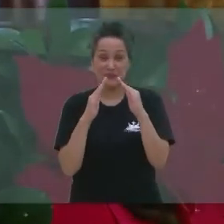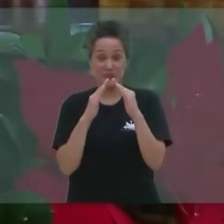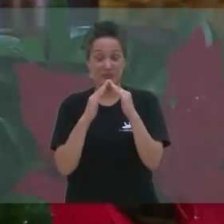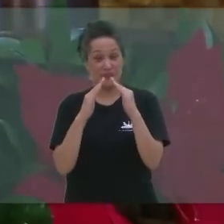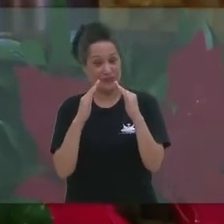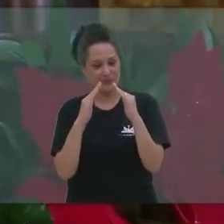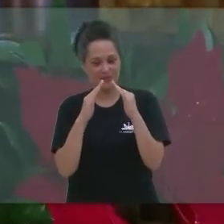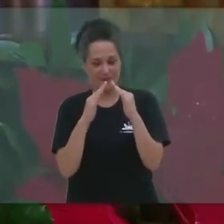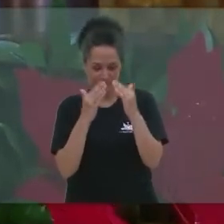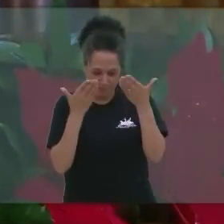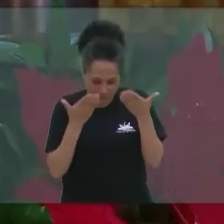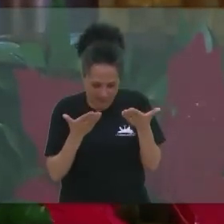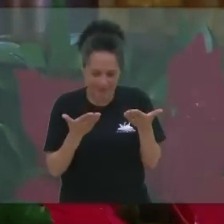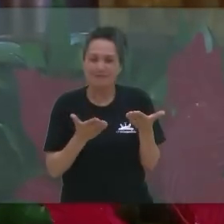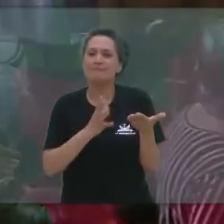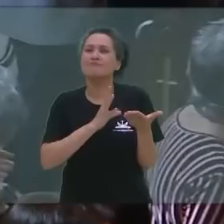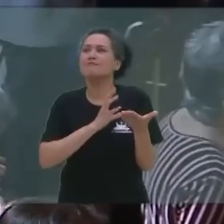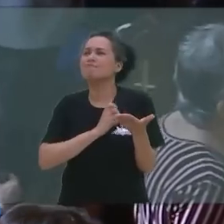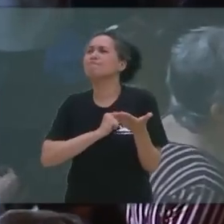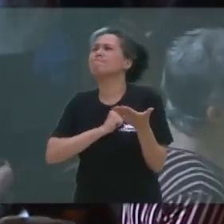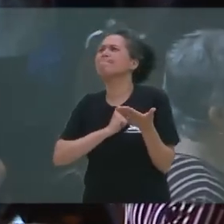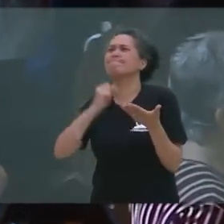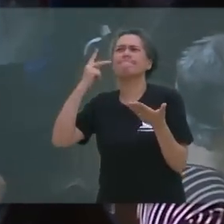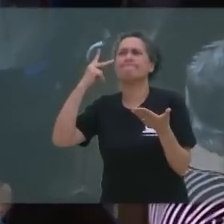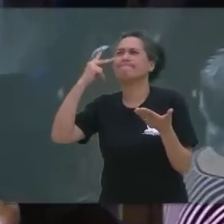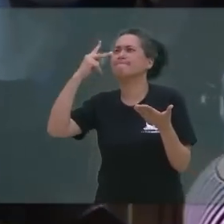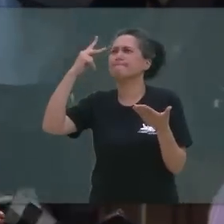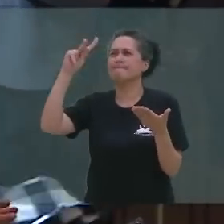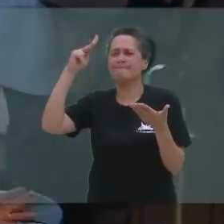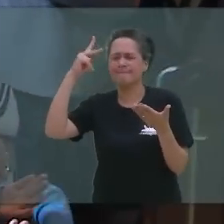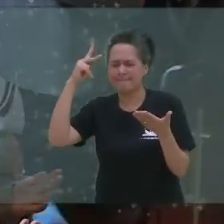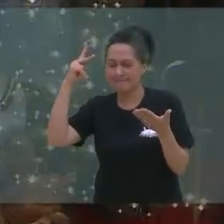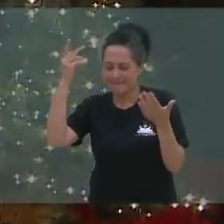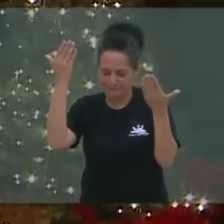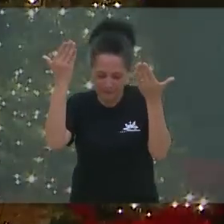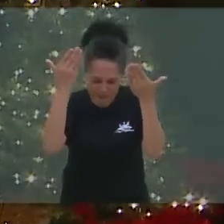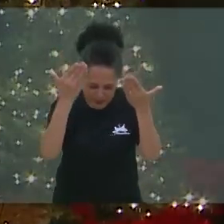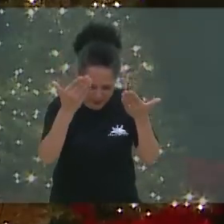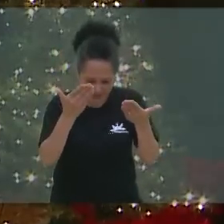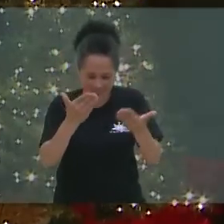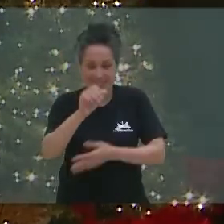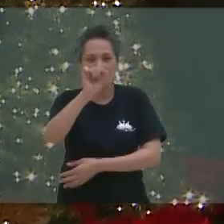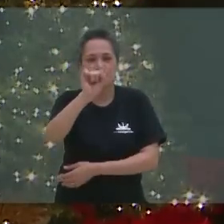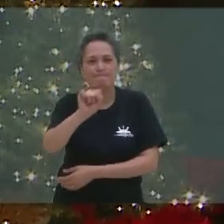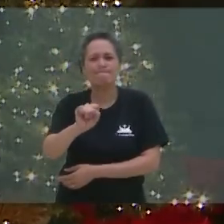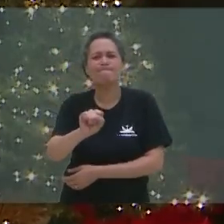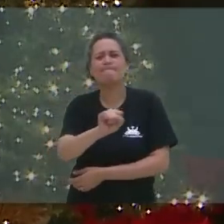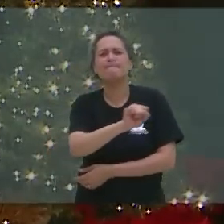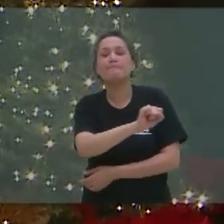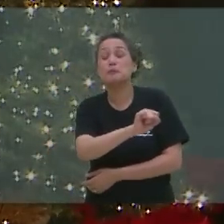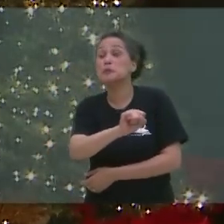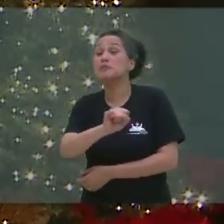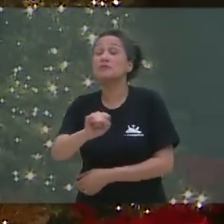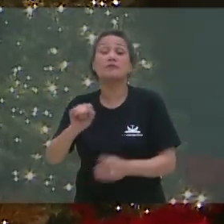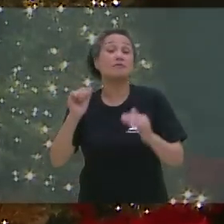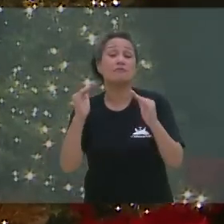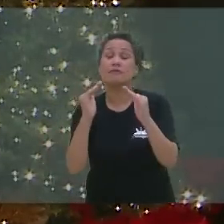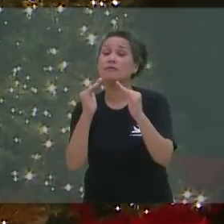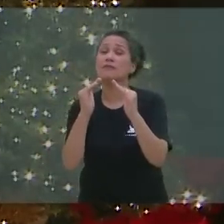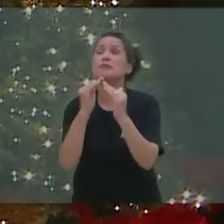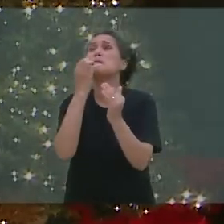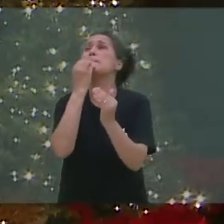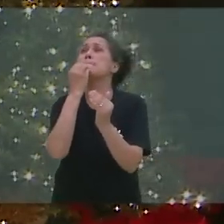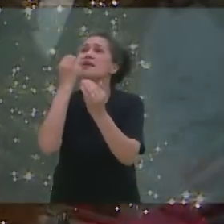é lugar do teu amor, eu te consagro meu lar. Seja